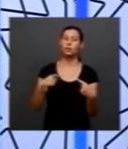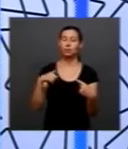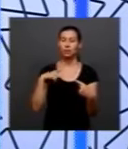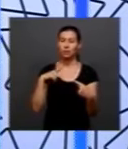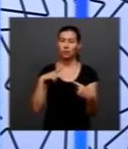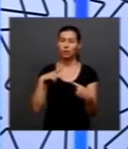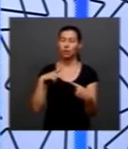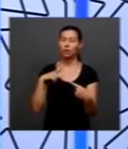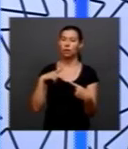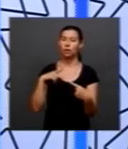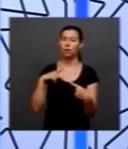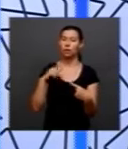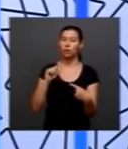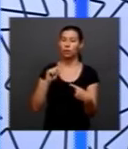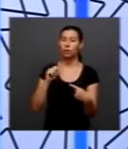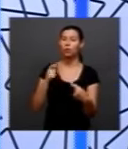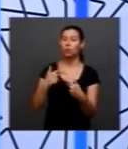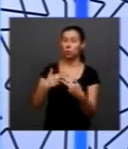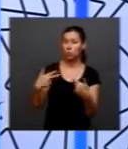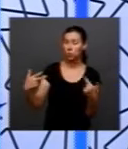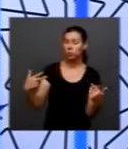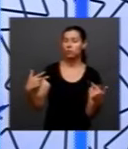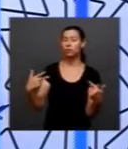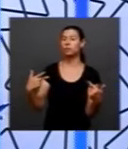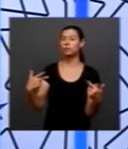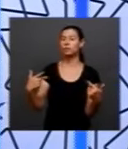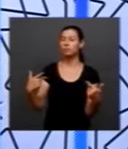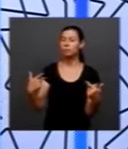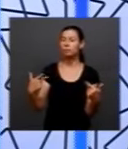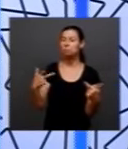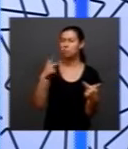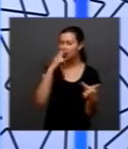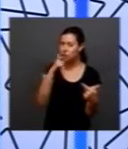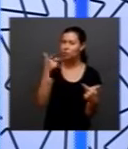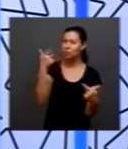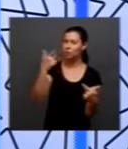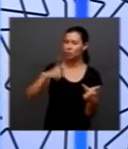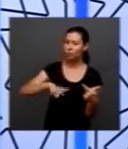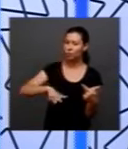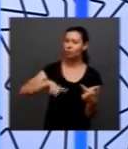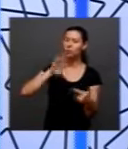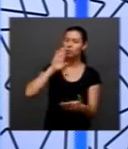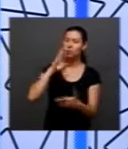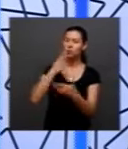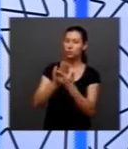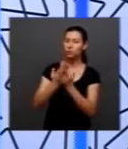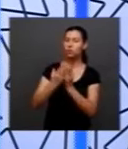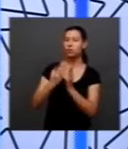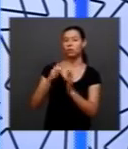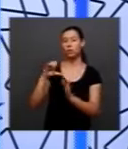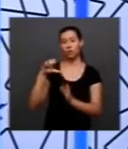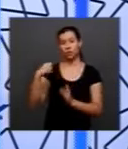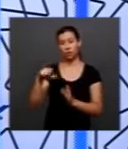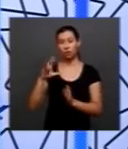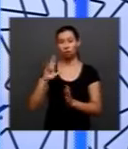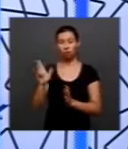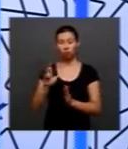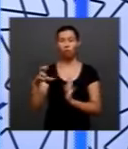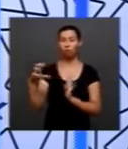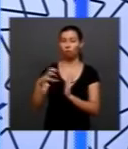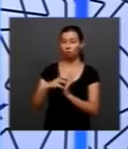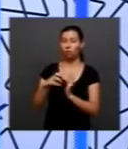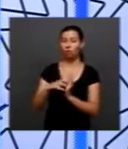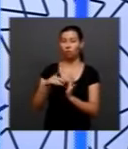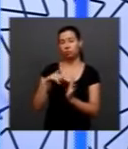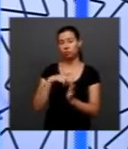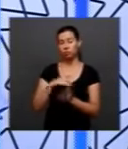um estudo feito no ano de 2016, 2017, pelo Mosqueta e pela Feble, que eles mostram que